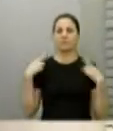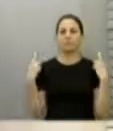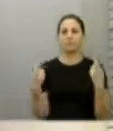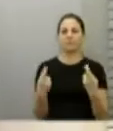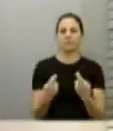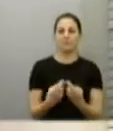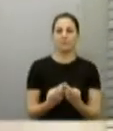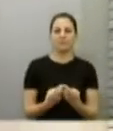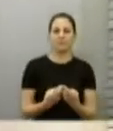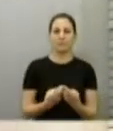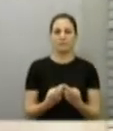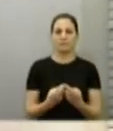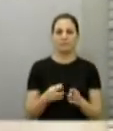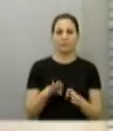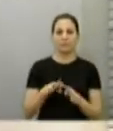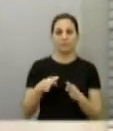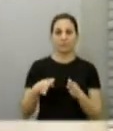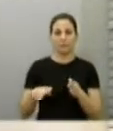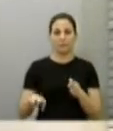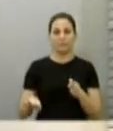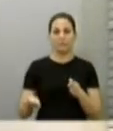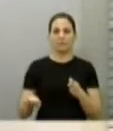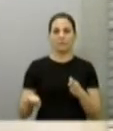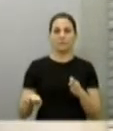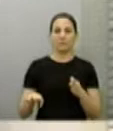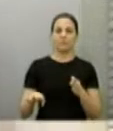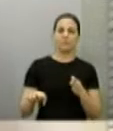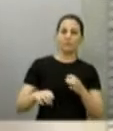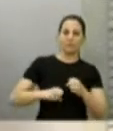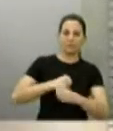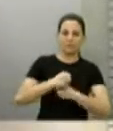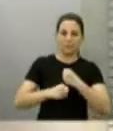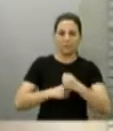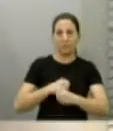sessão desta casa para o ano de 2014,